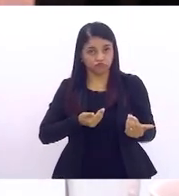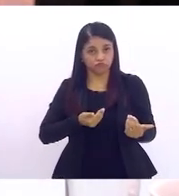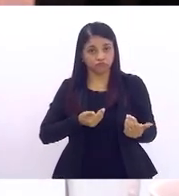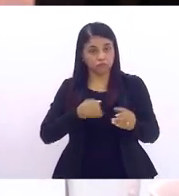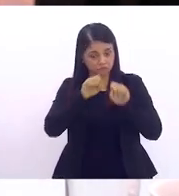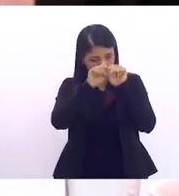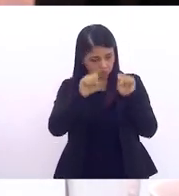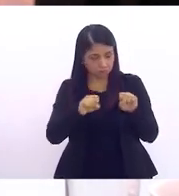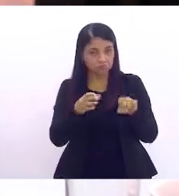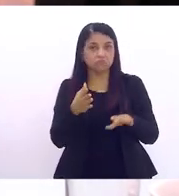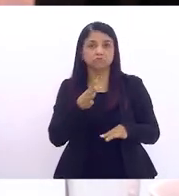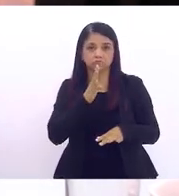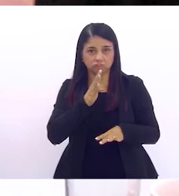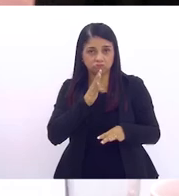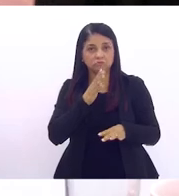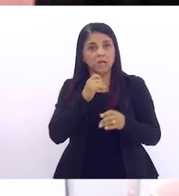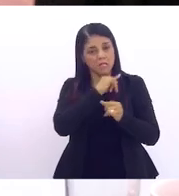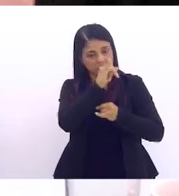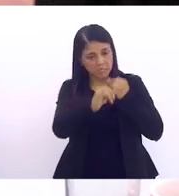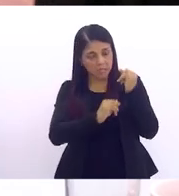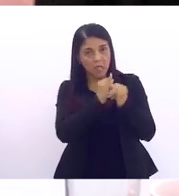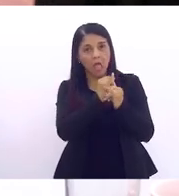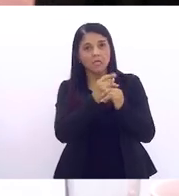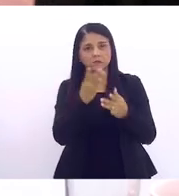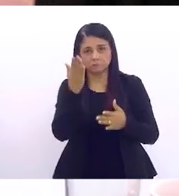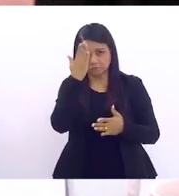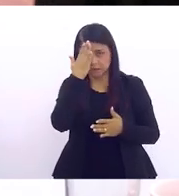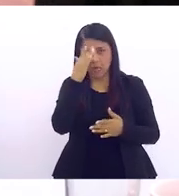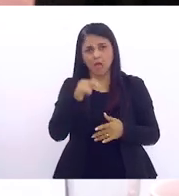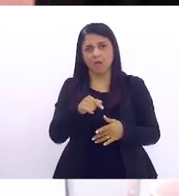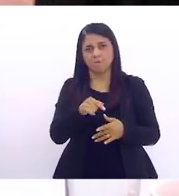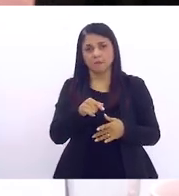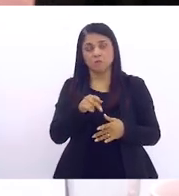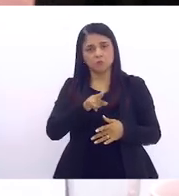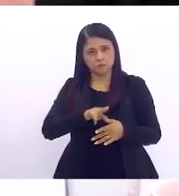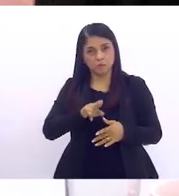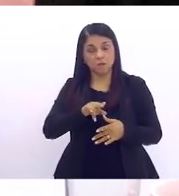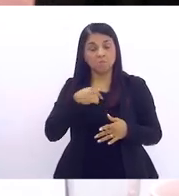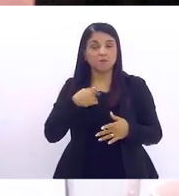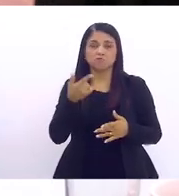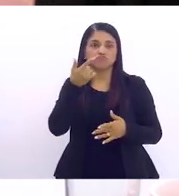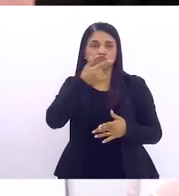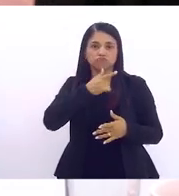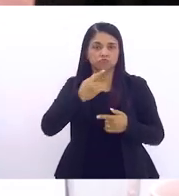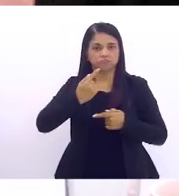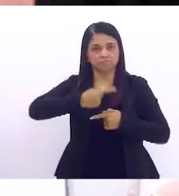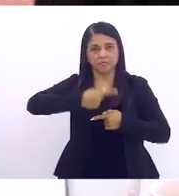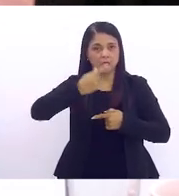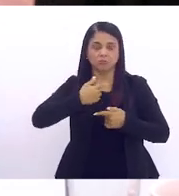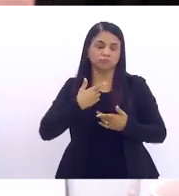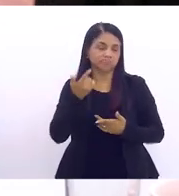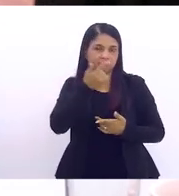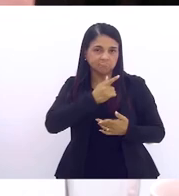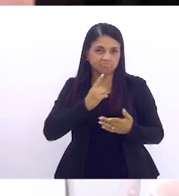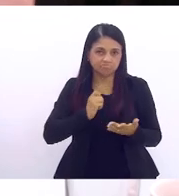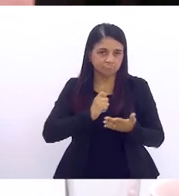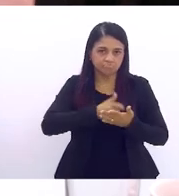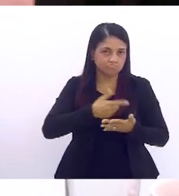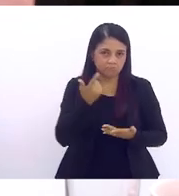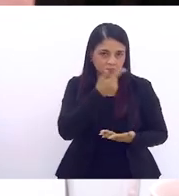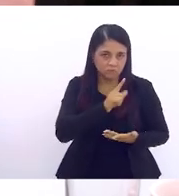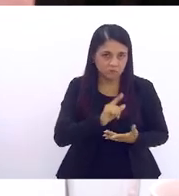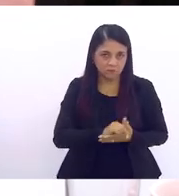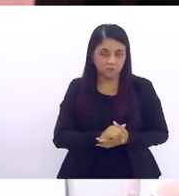no sistema na internet mas mesmo assim ela não conseguiu pegar o pedágio dela para pagar e foi como o procurador